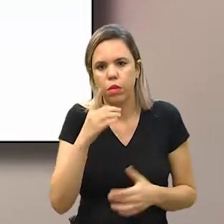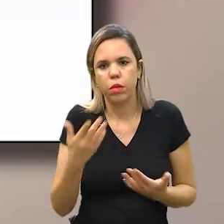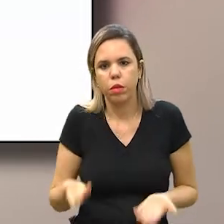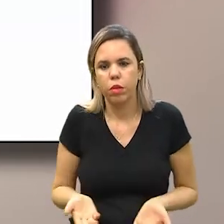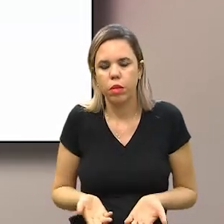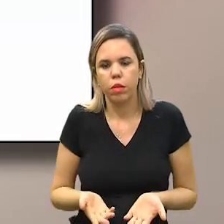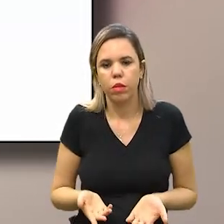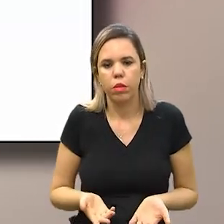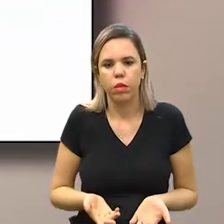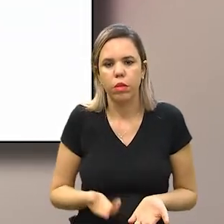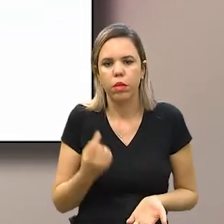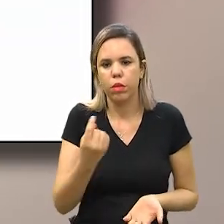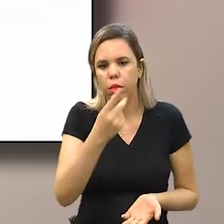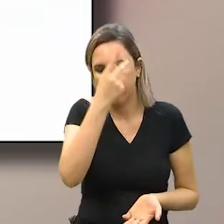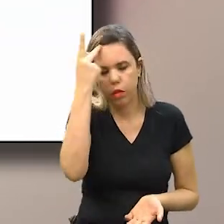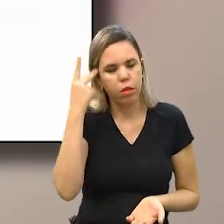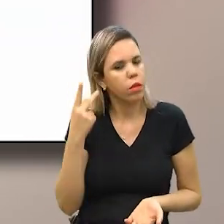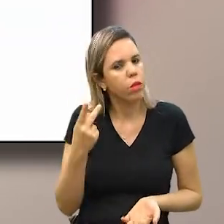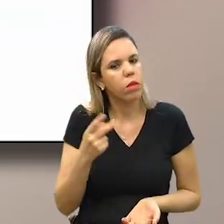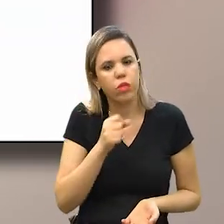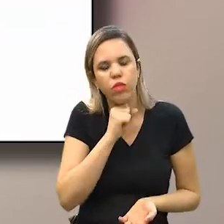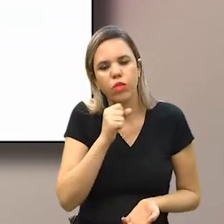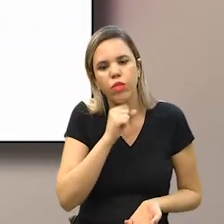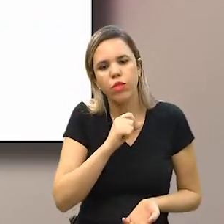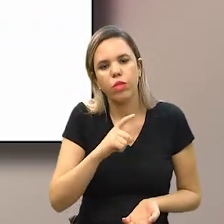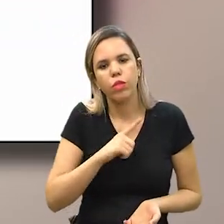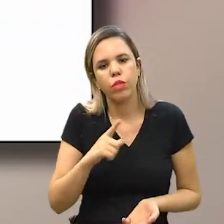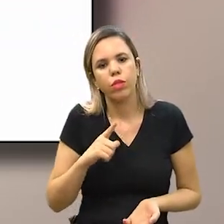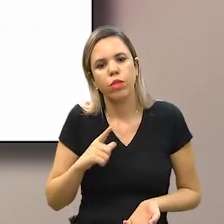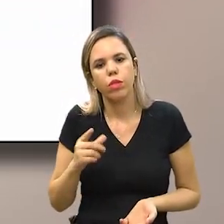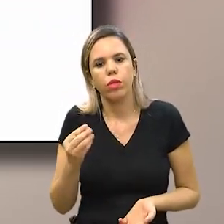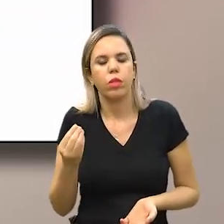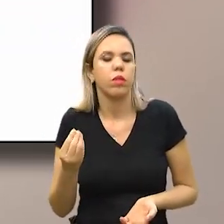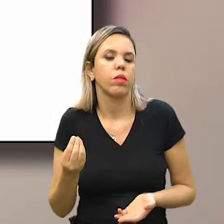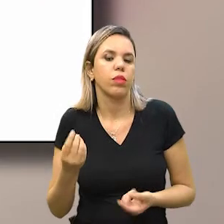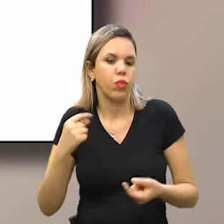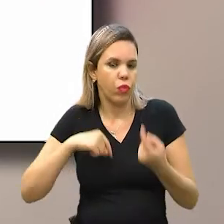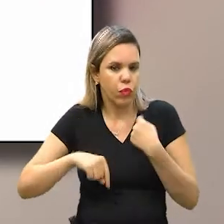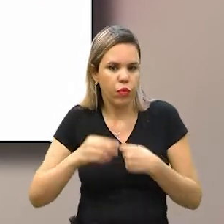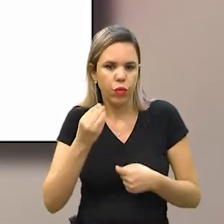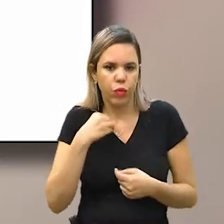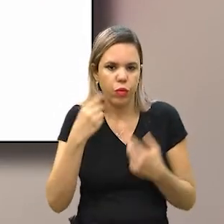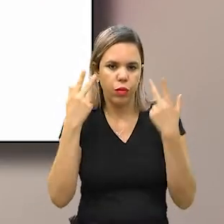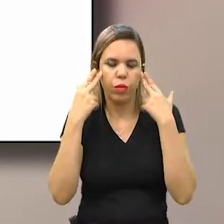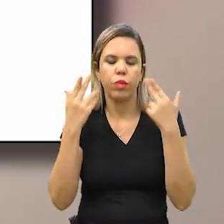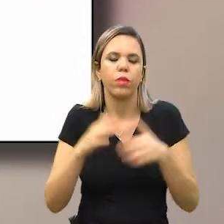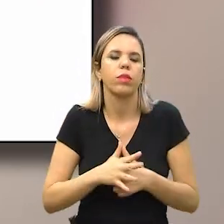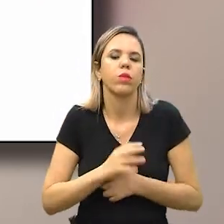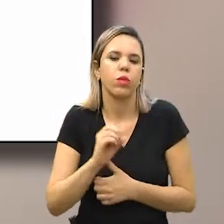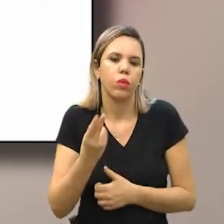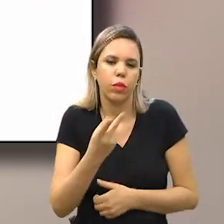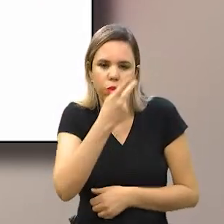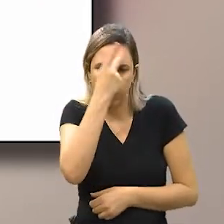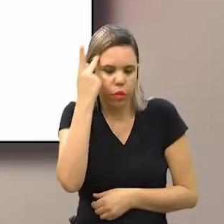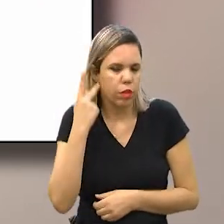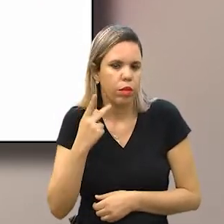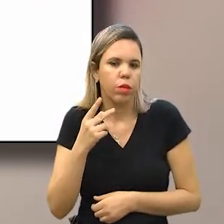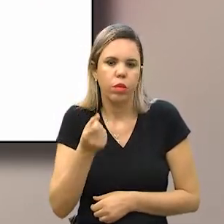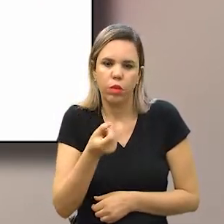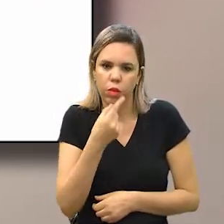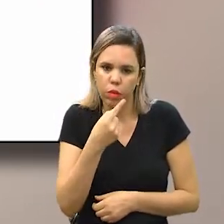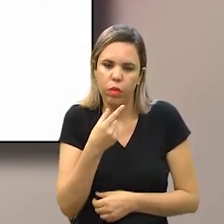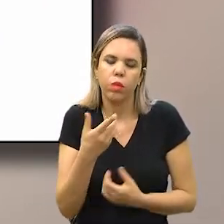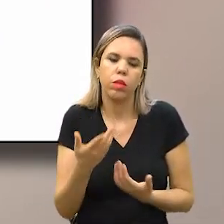mais risco são ou indivíduos idosos que têm essa baixa da imunidade natural, ou indivíduos